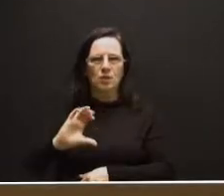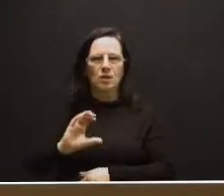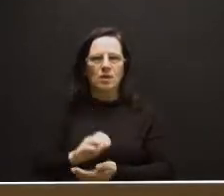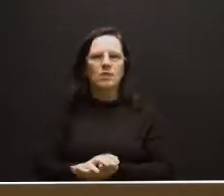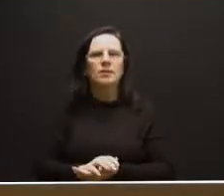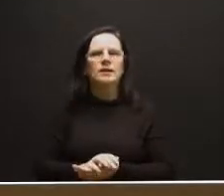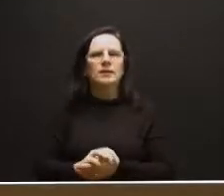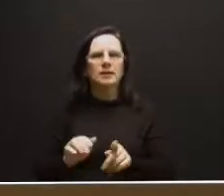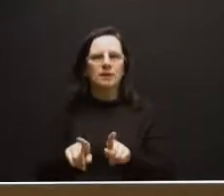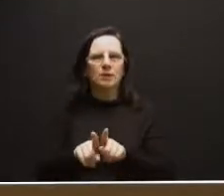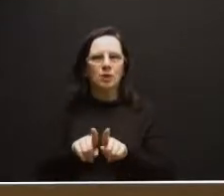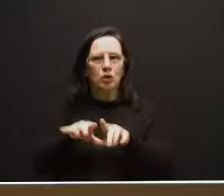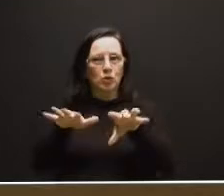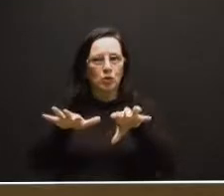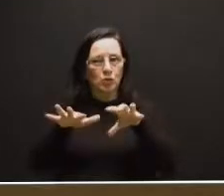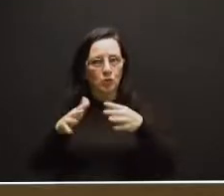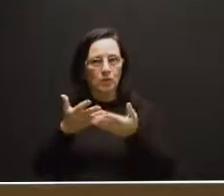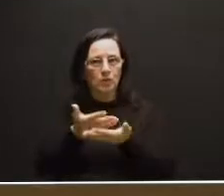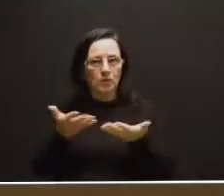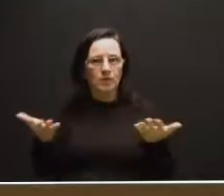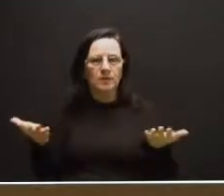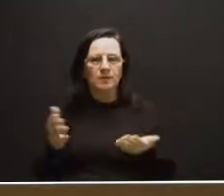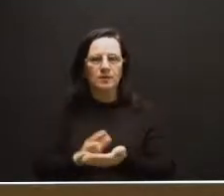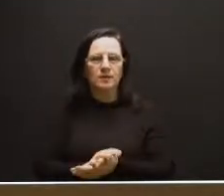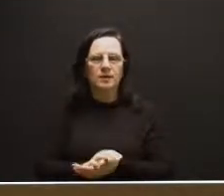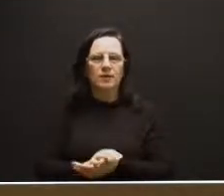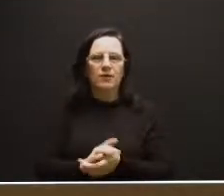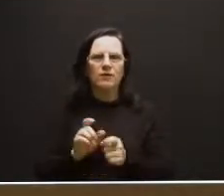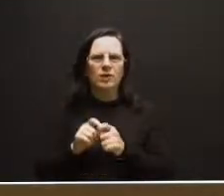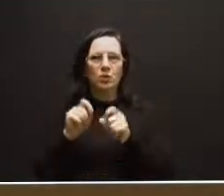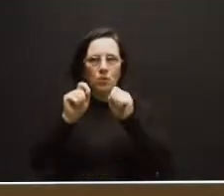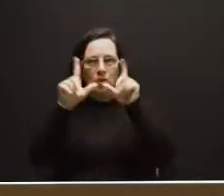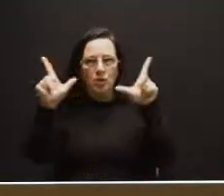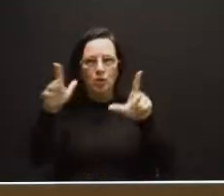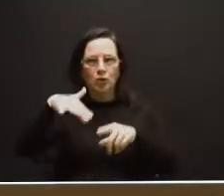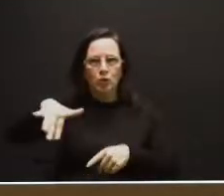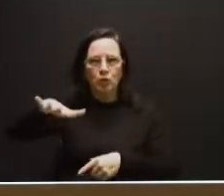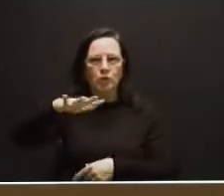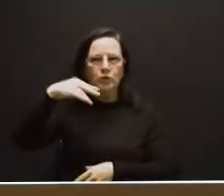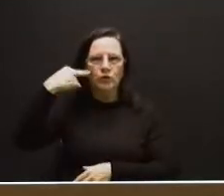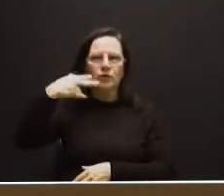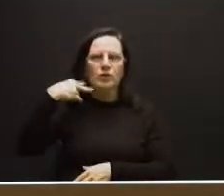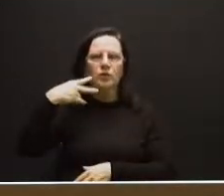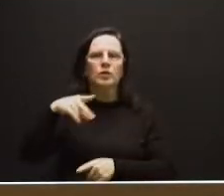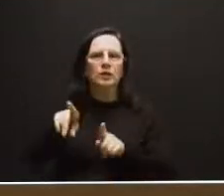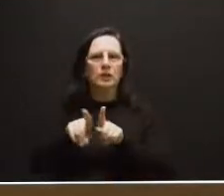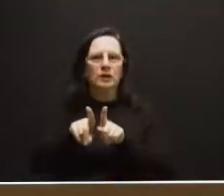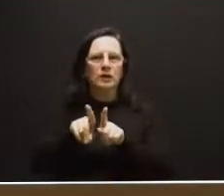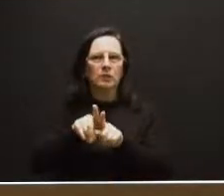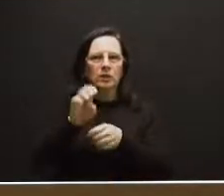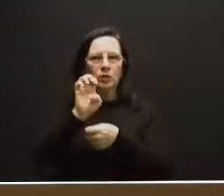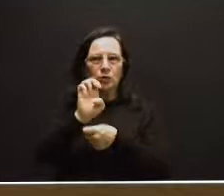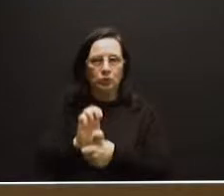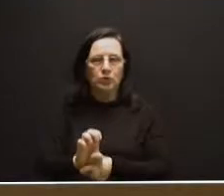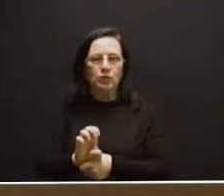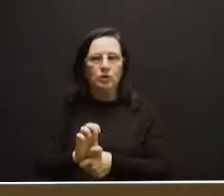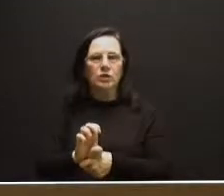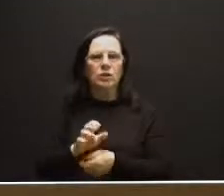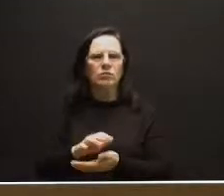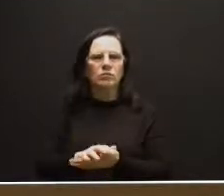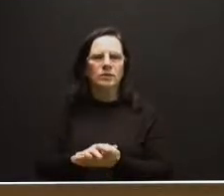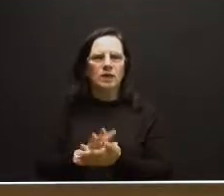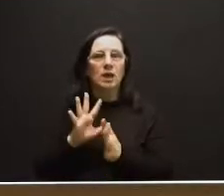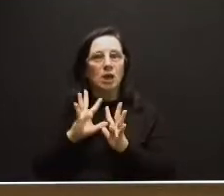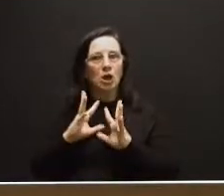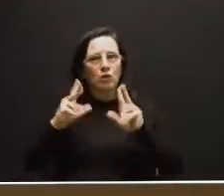poderia se apresentar mas essa moção de aplauso e também fazer um alerta a todos os vereadores e também o poder executivo para que dê uma definição